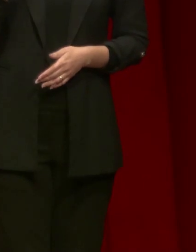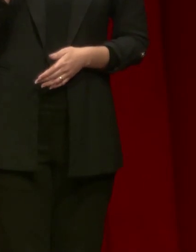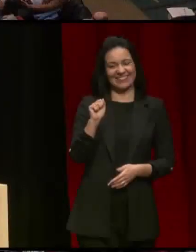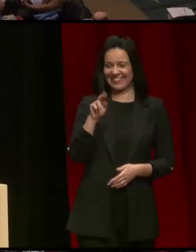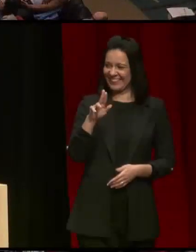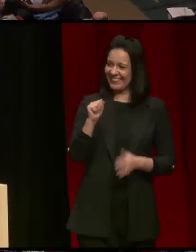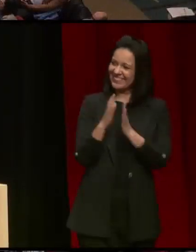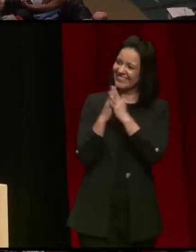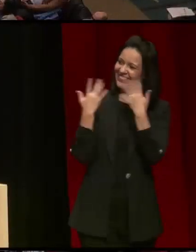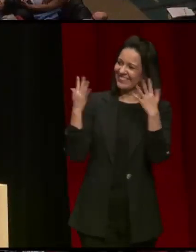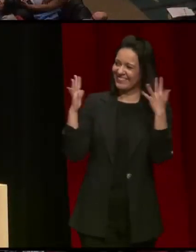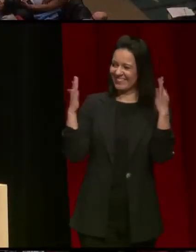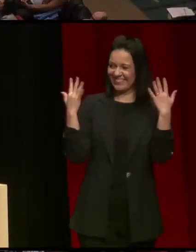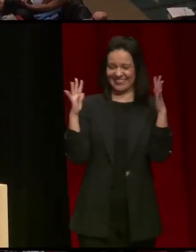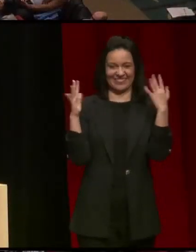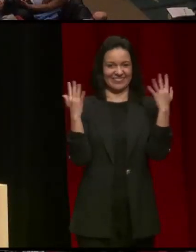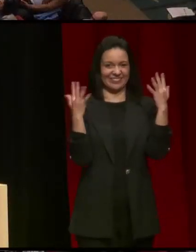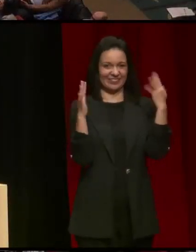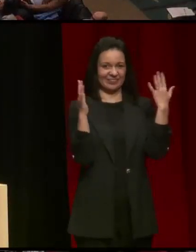Adriana.